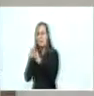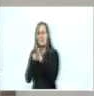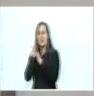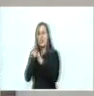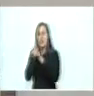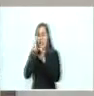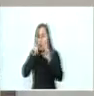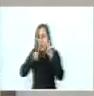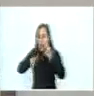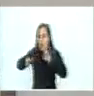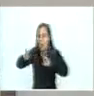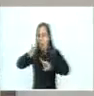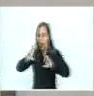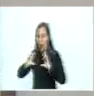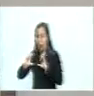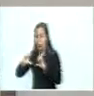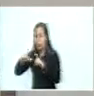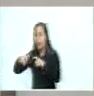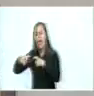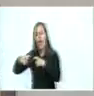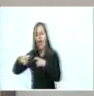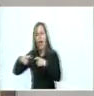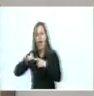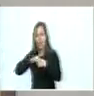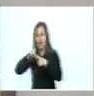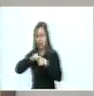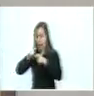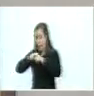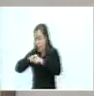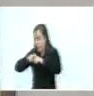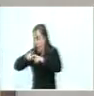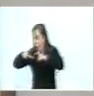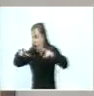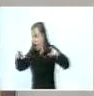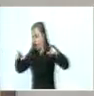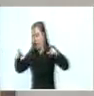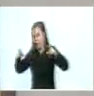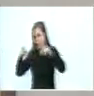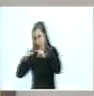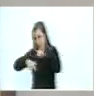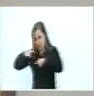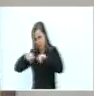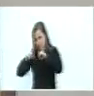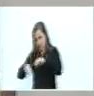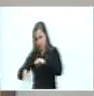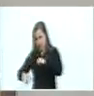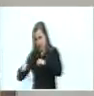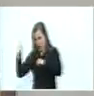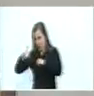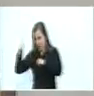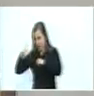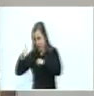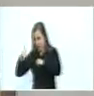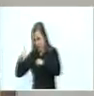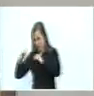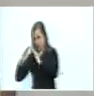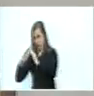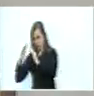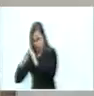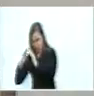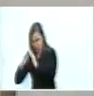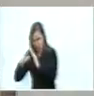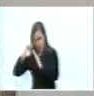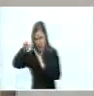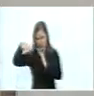os locais que existe o maior número de trabalho infantil. Então, em primeiro lugar, o trabalho doméstico, depois